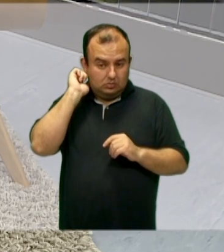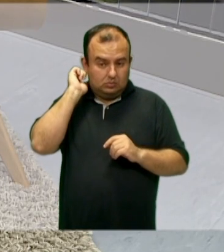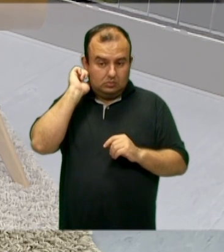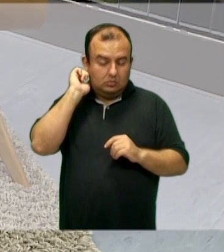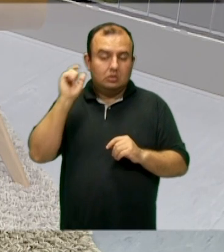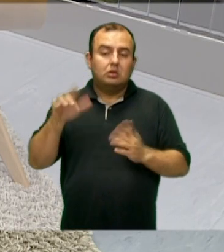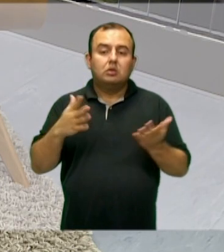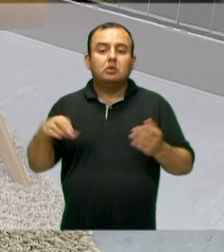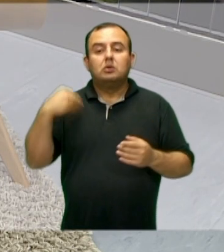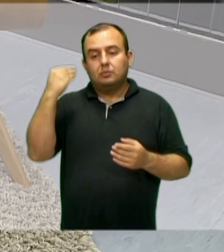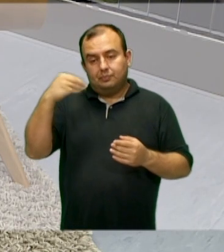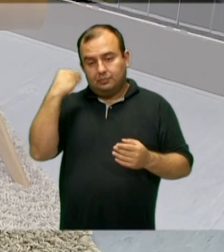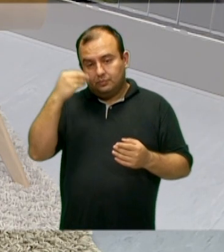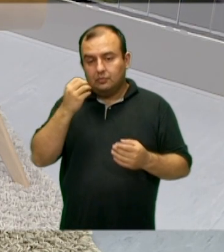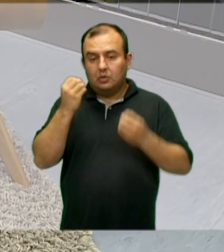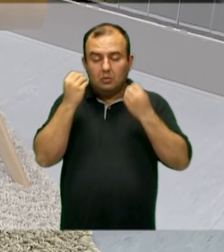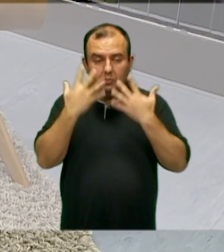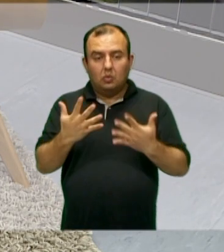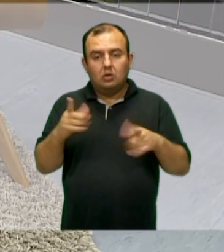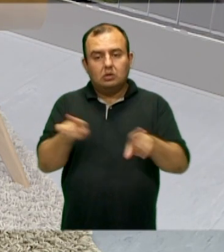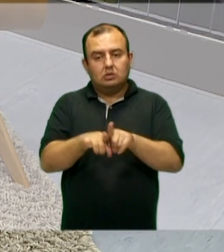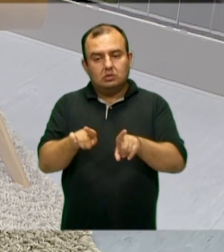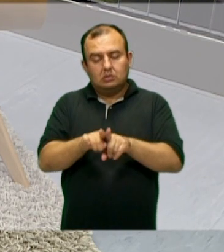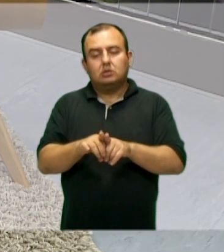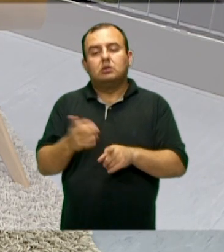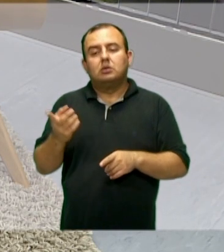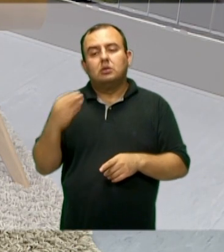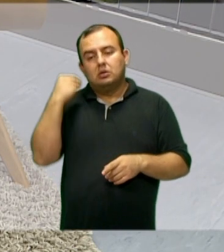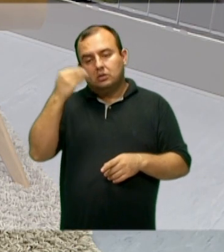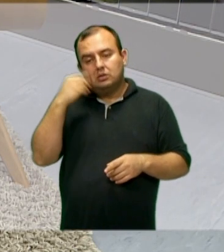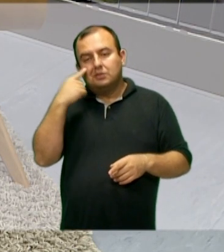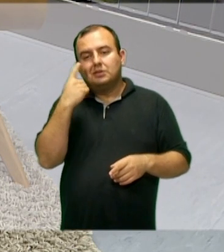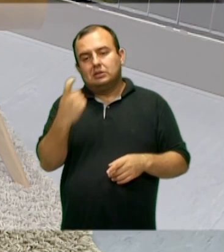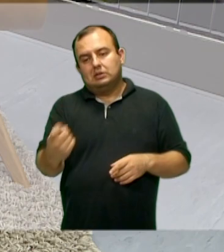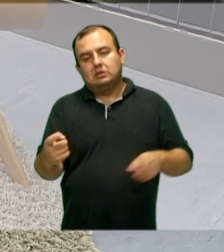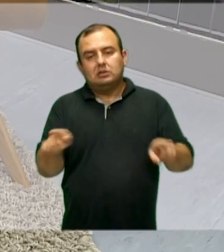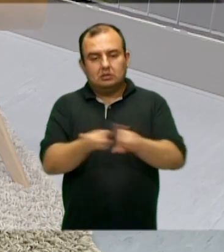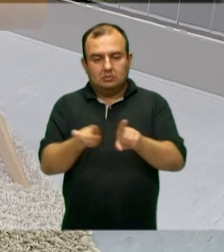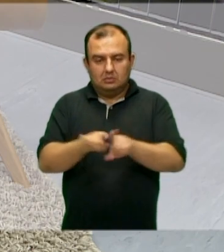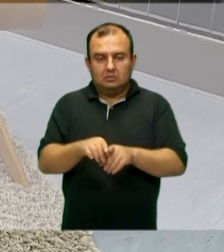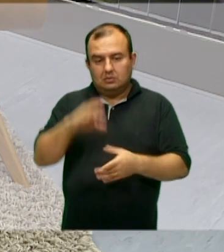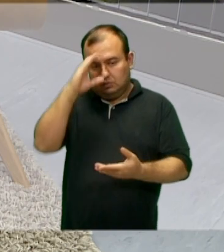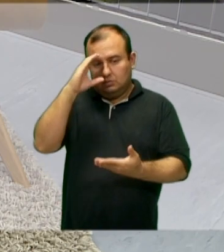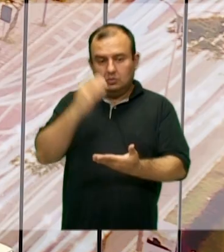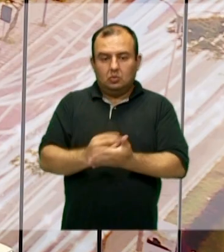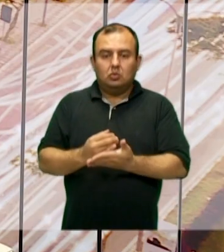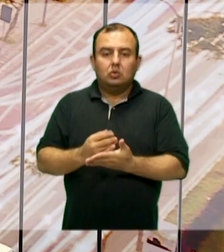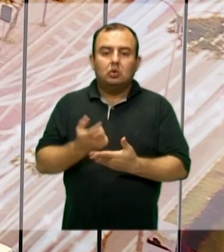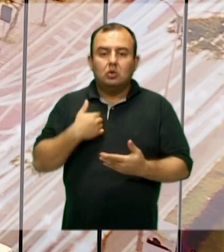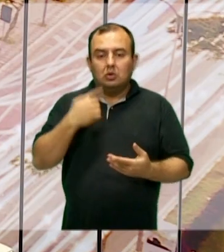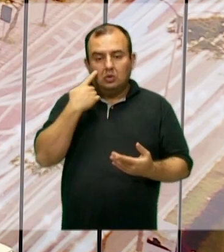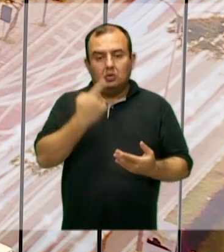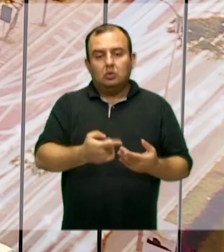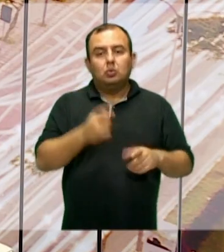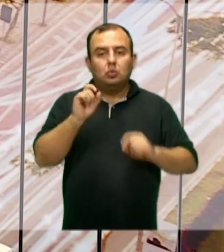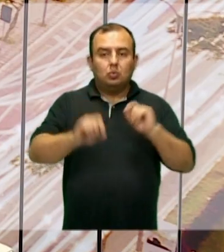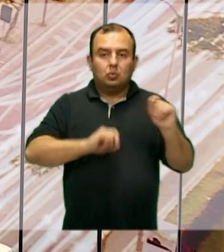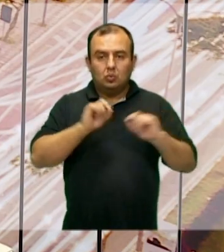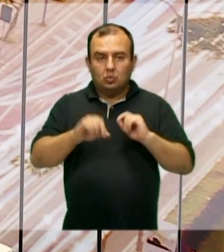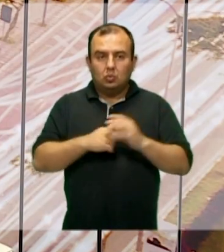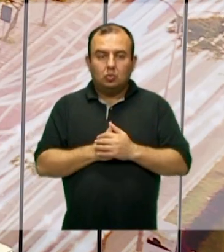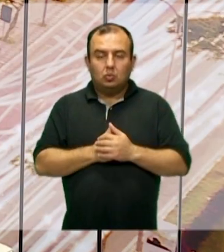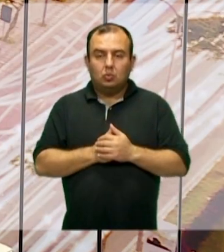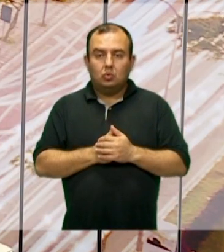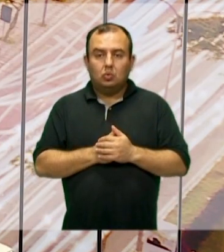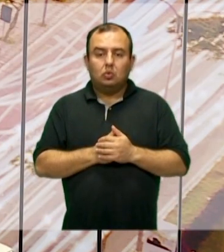foi uma experiência muito nova, mas ao mesmo tempo foi uma experiência muito interessante para a gente. Não acredito. Eu estava vendo aqui